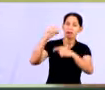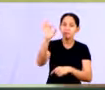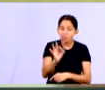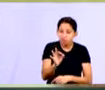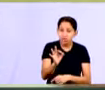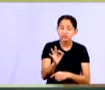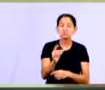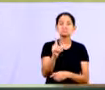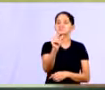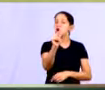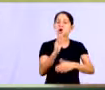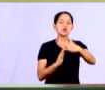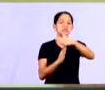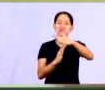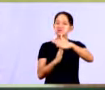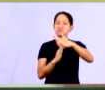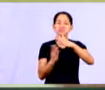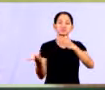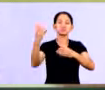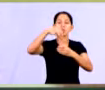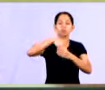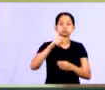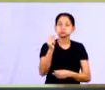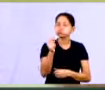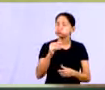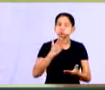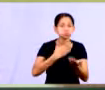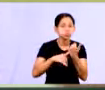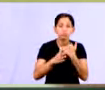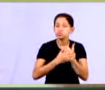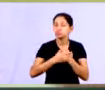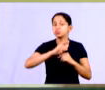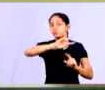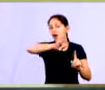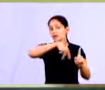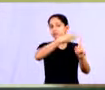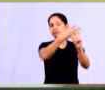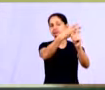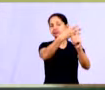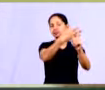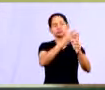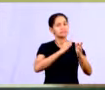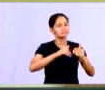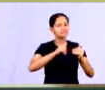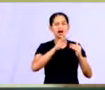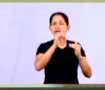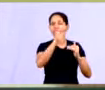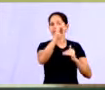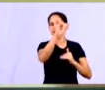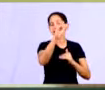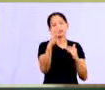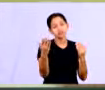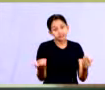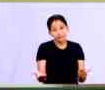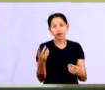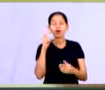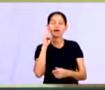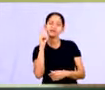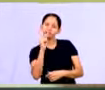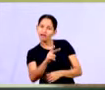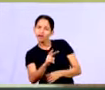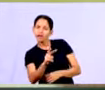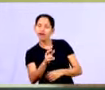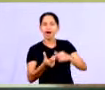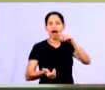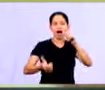pouco tempo ele teve um grande retorno, retornou todo o seu capital investido com mais lucros, né? Então, essa maneira de olhar para o mercado